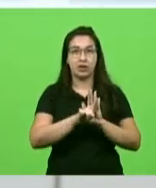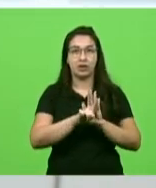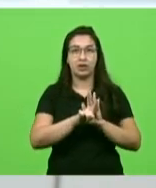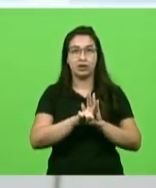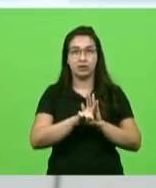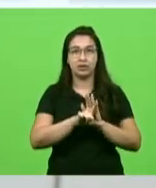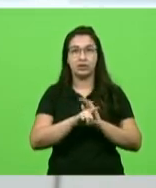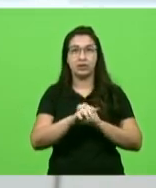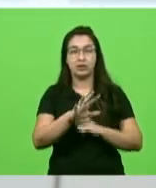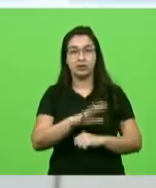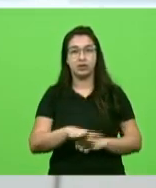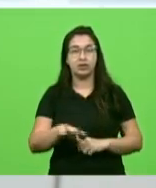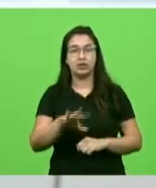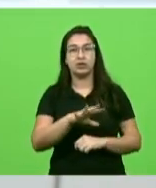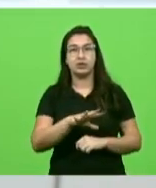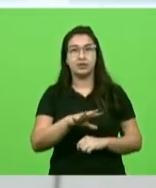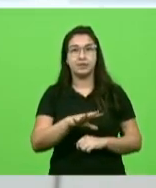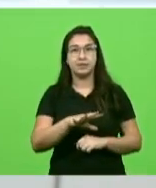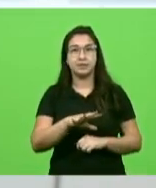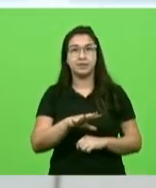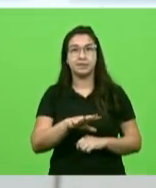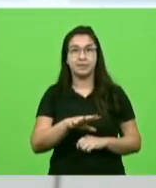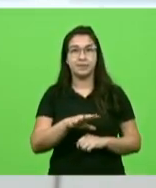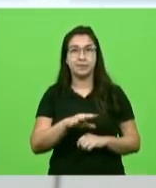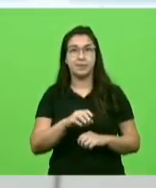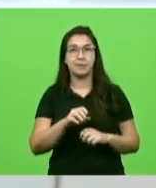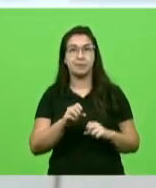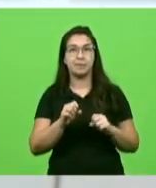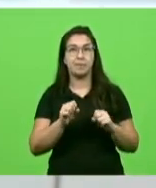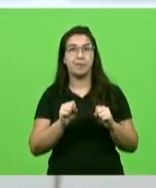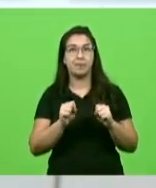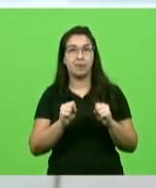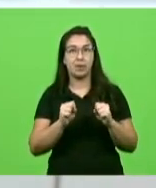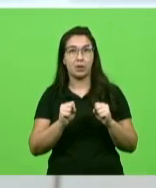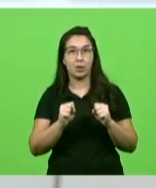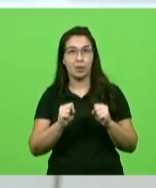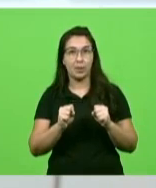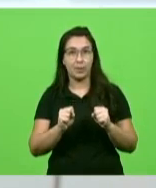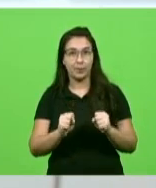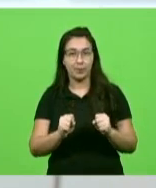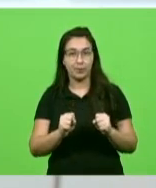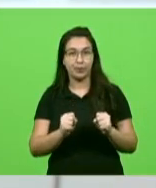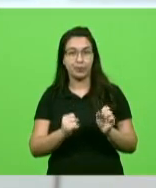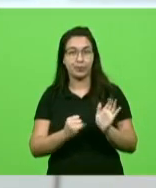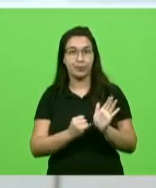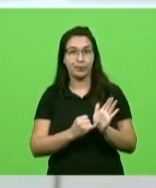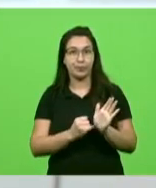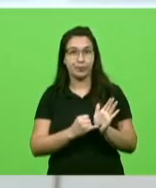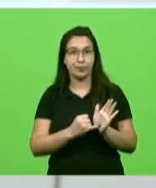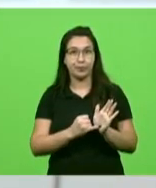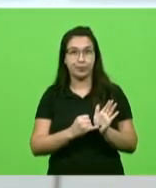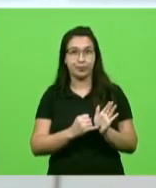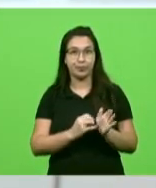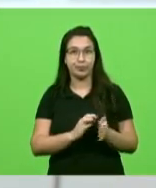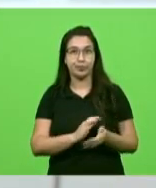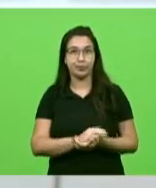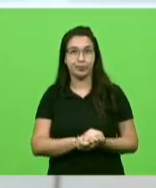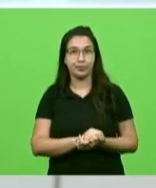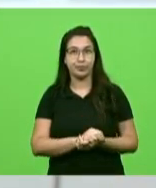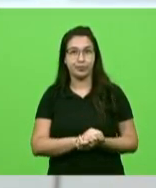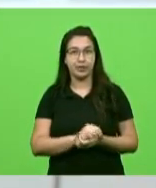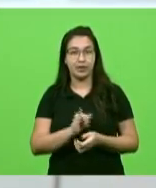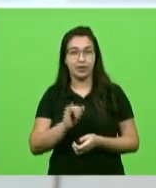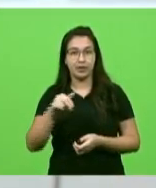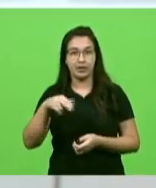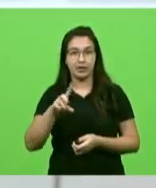e taxatividade proporcionalidade e identidade e a idoneidade